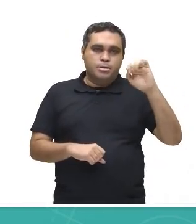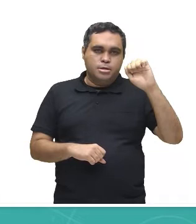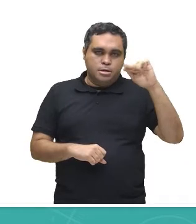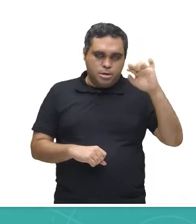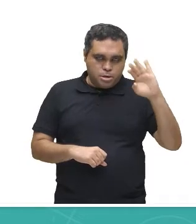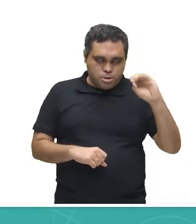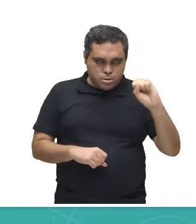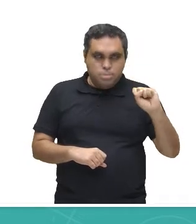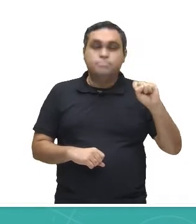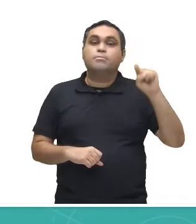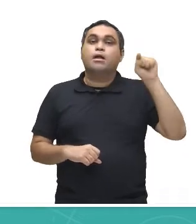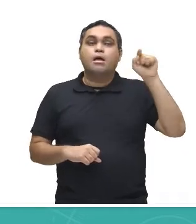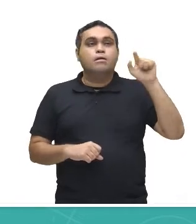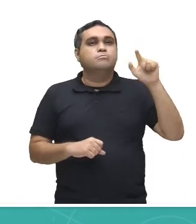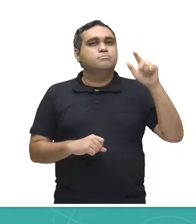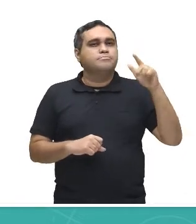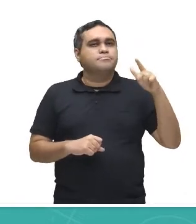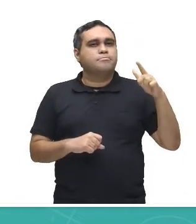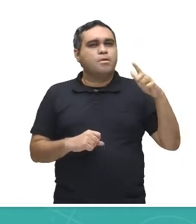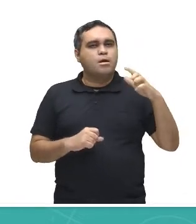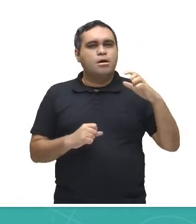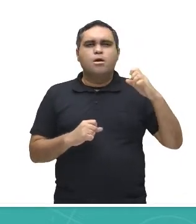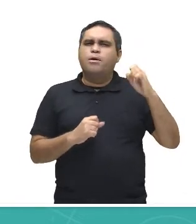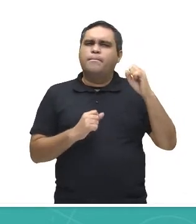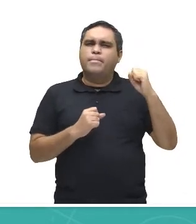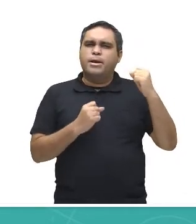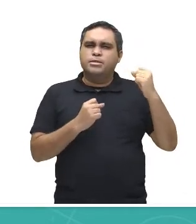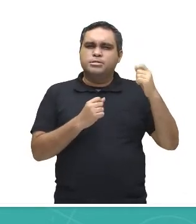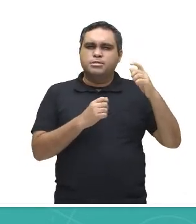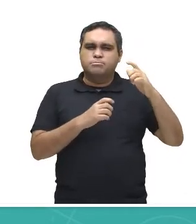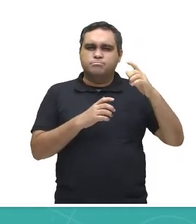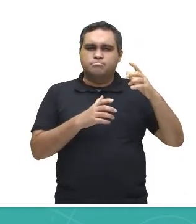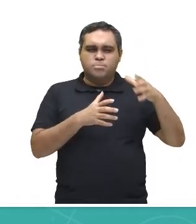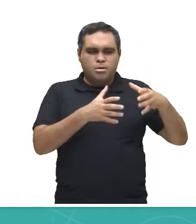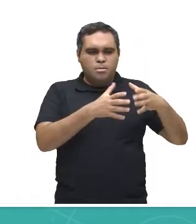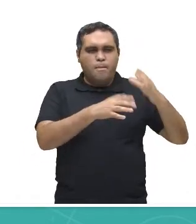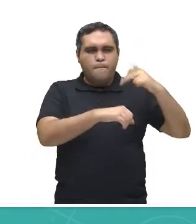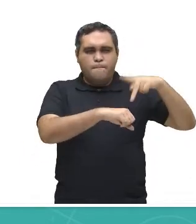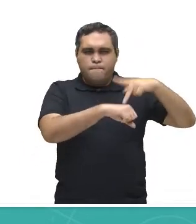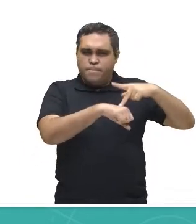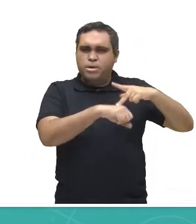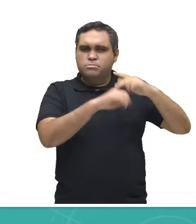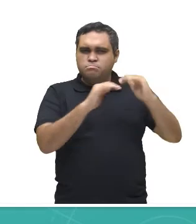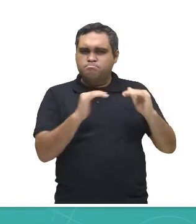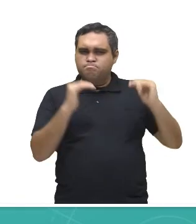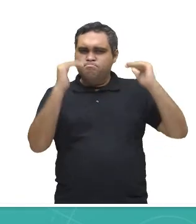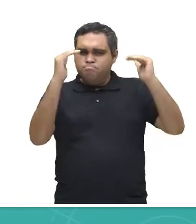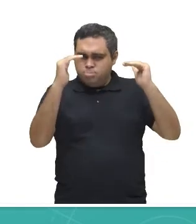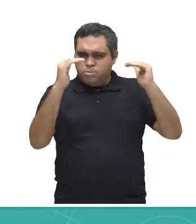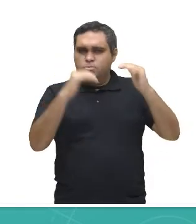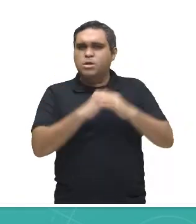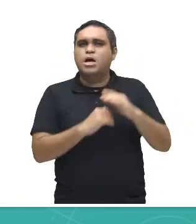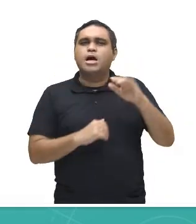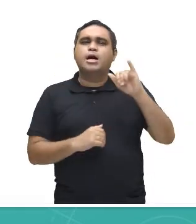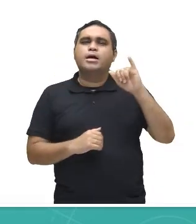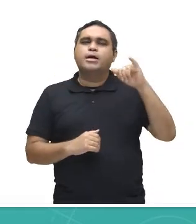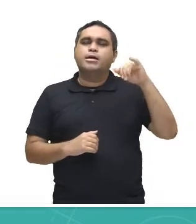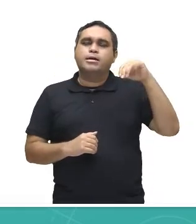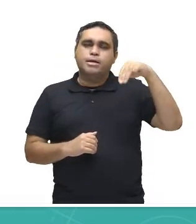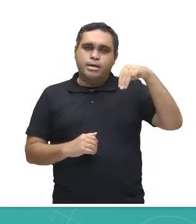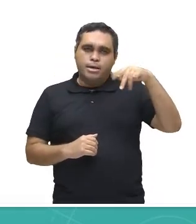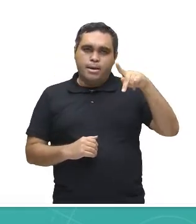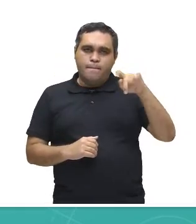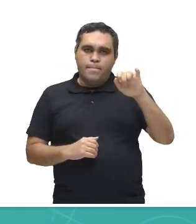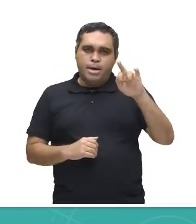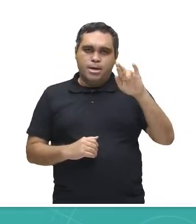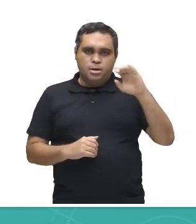maior de todos os impérios nesse período neocolonial, tá? Eles diziam que eles tinham um império onde o